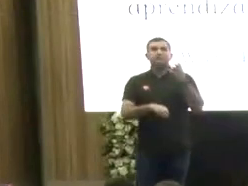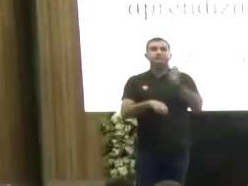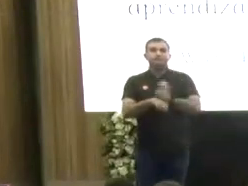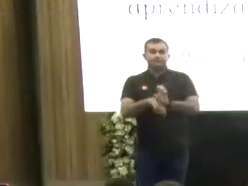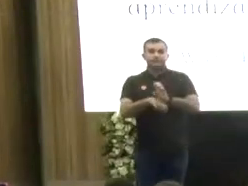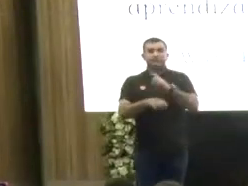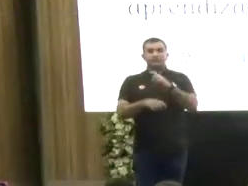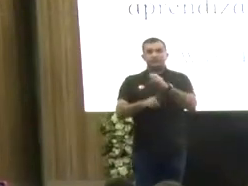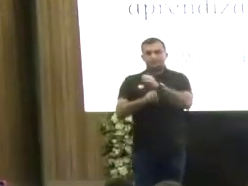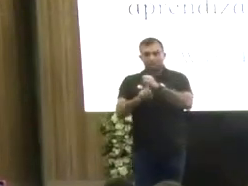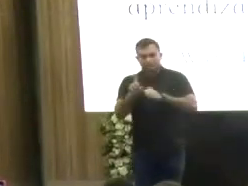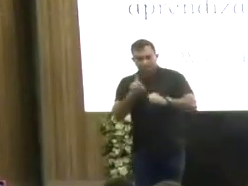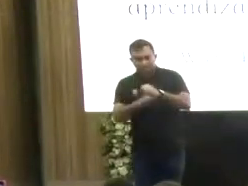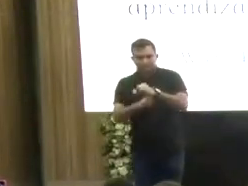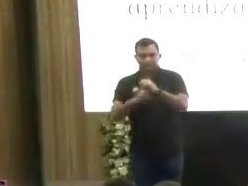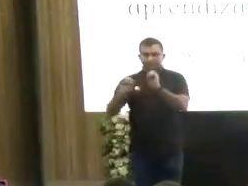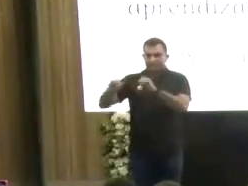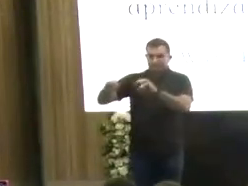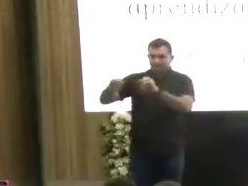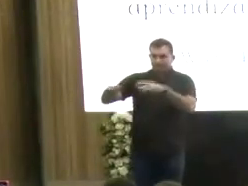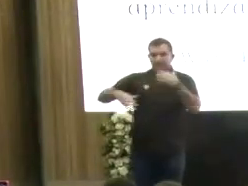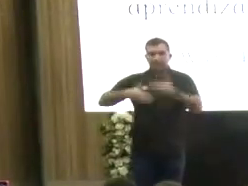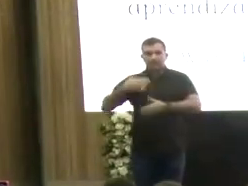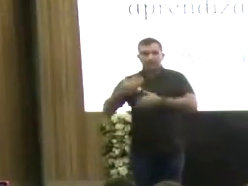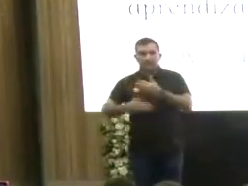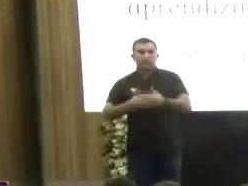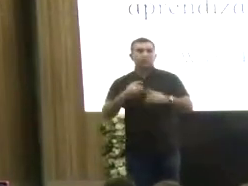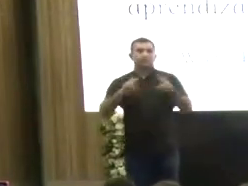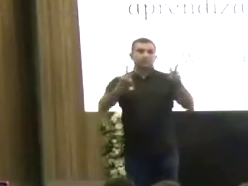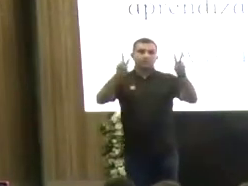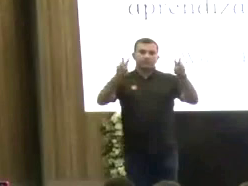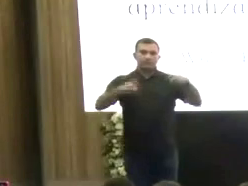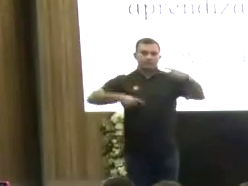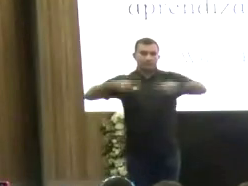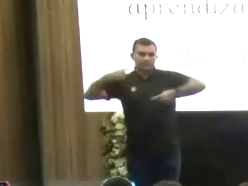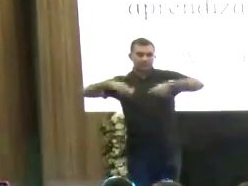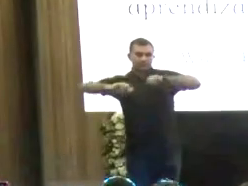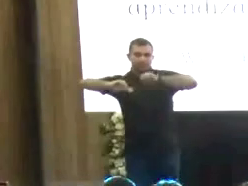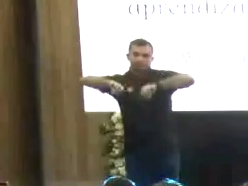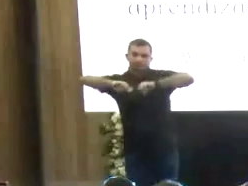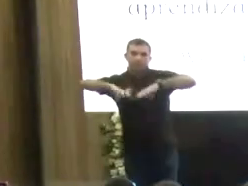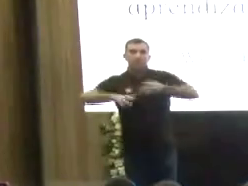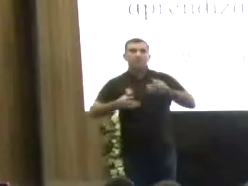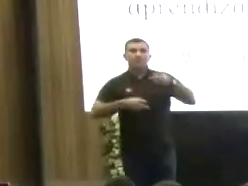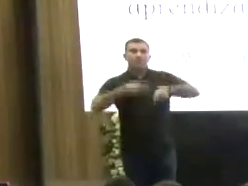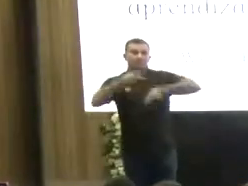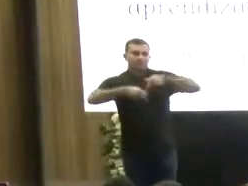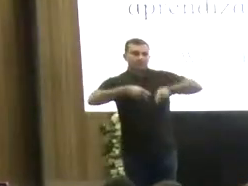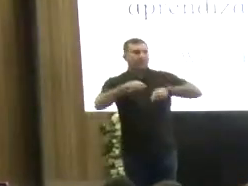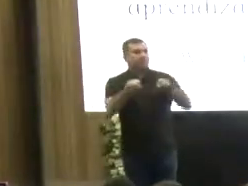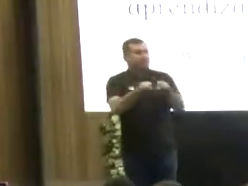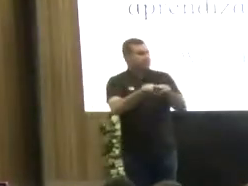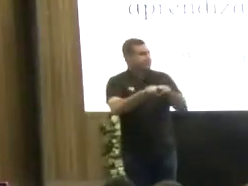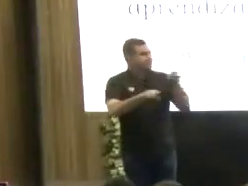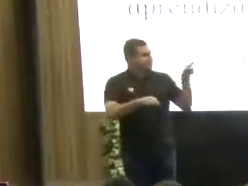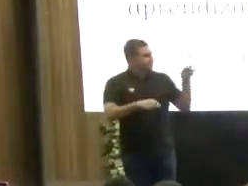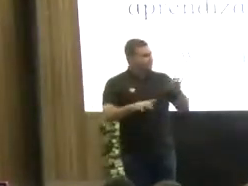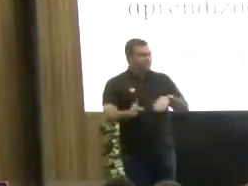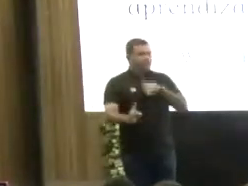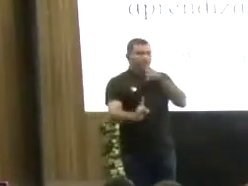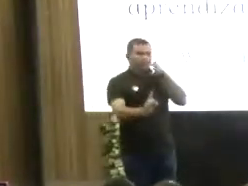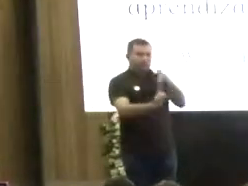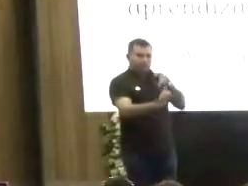e educação, desenvolvendo estudos sobre políticas educacionais, educação popular, e além de ser uma importante